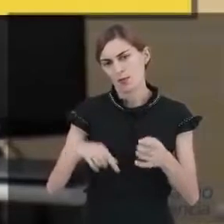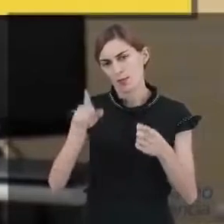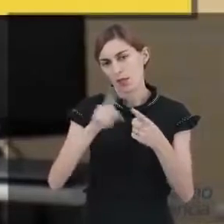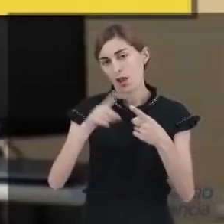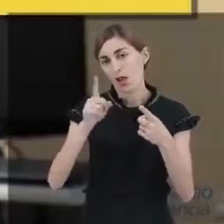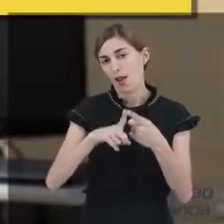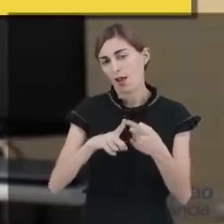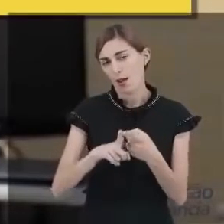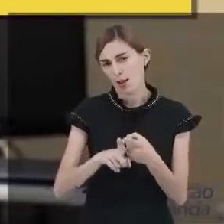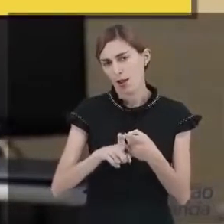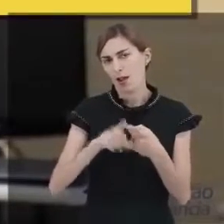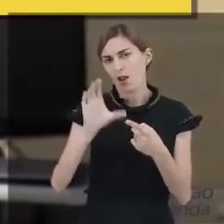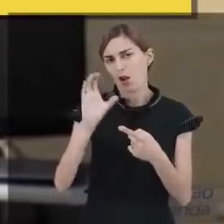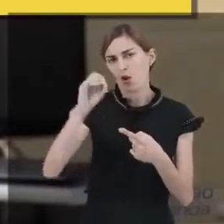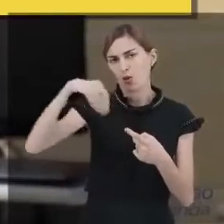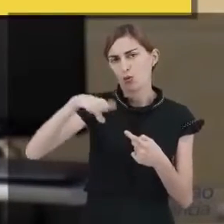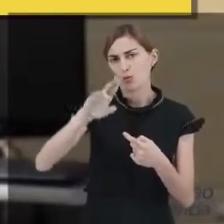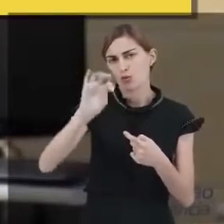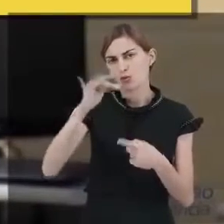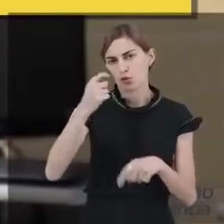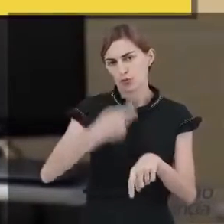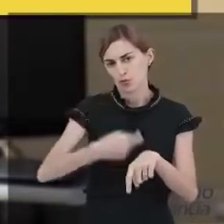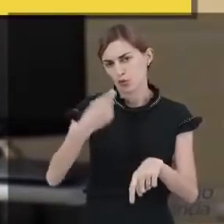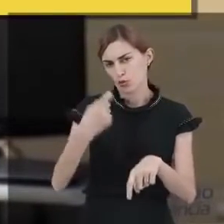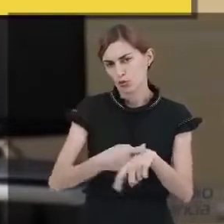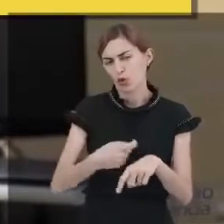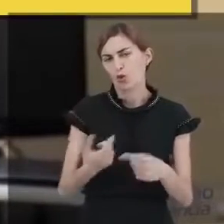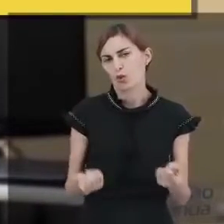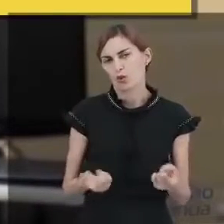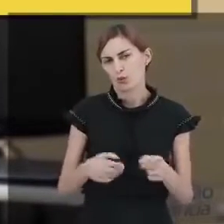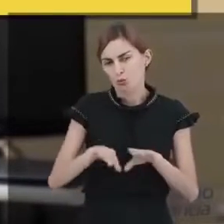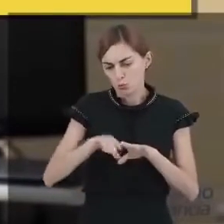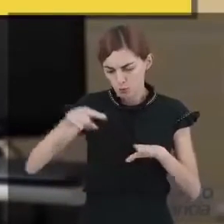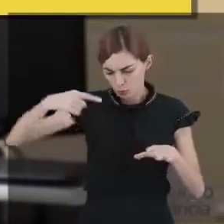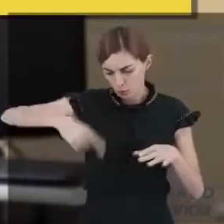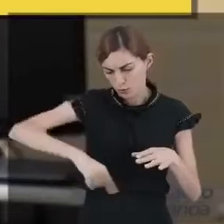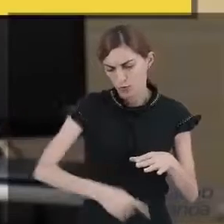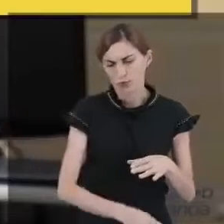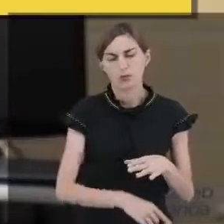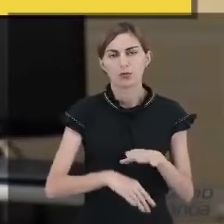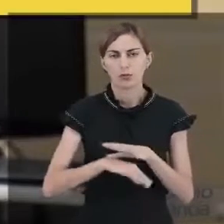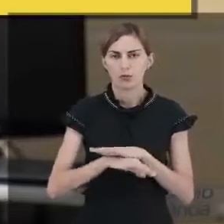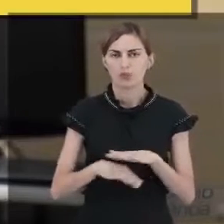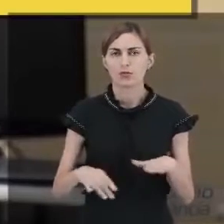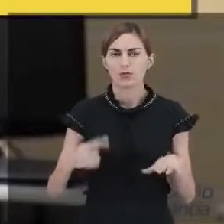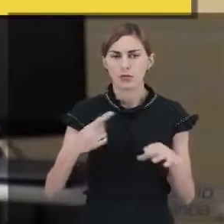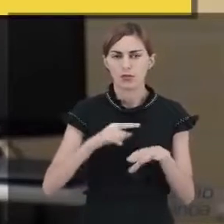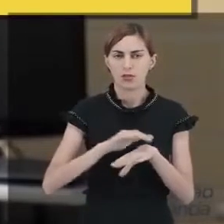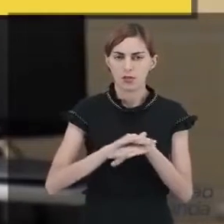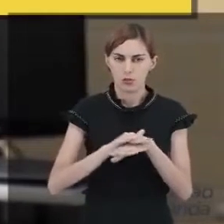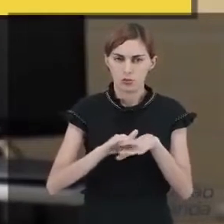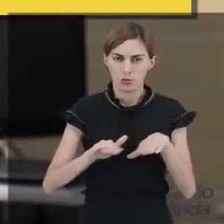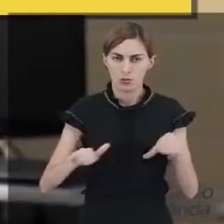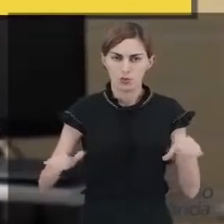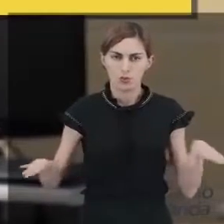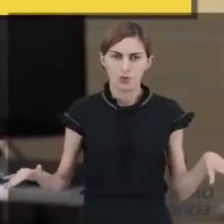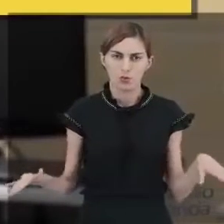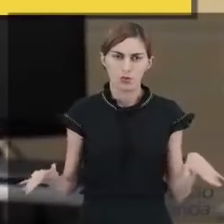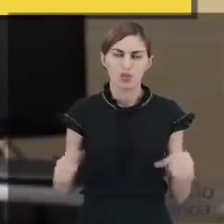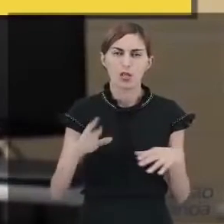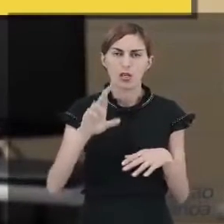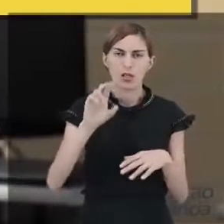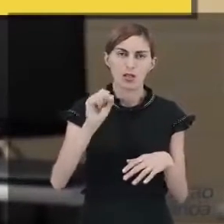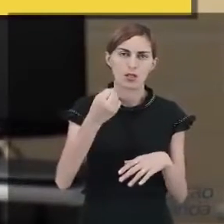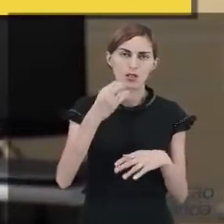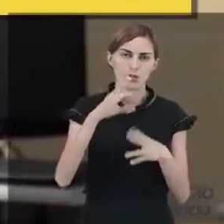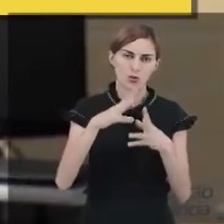A é dos combustíveis sólidos, onde queima em superfície e profundidade, tá? E eles emanam resíduo,